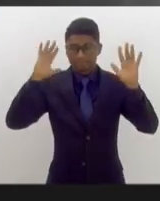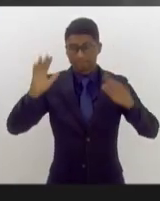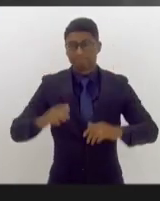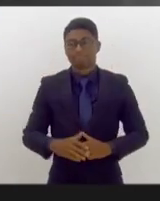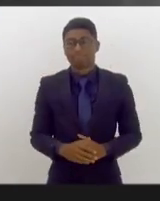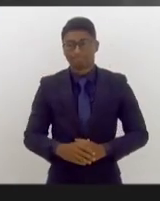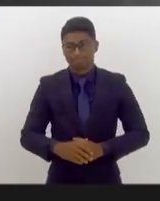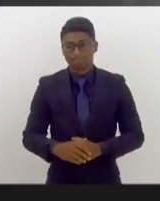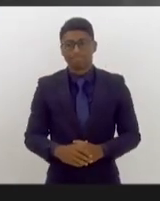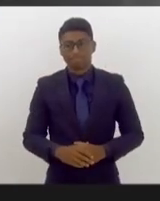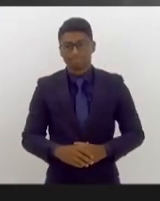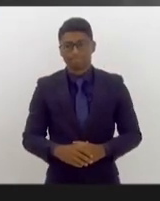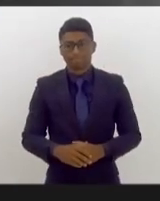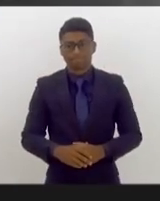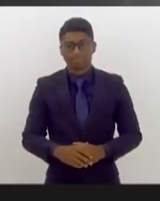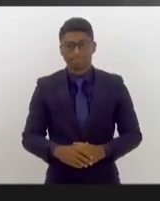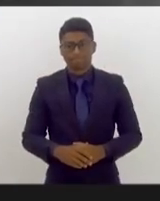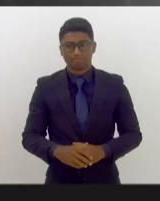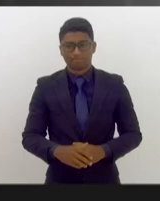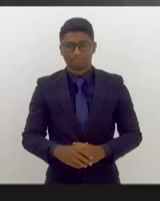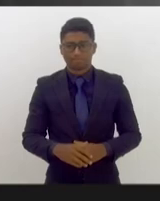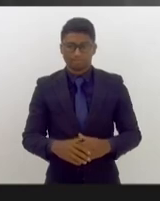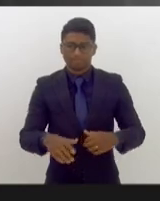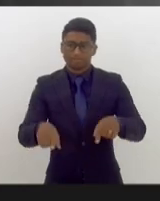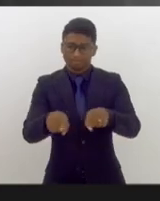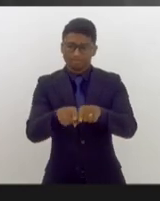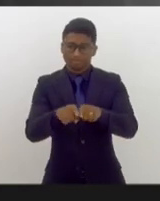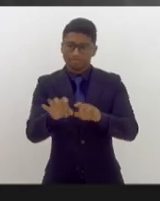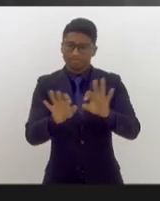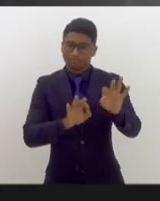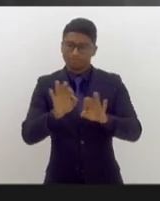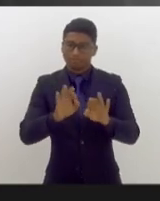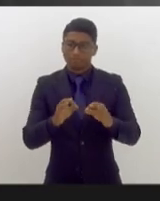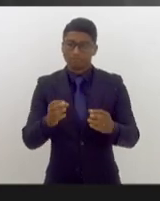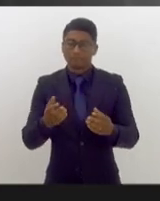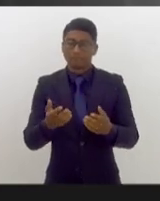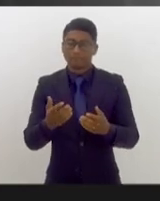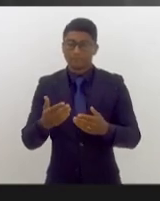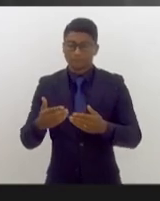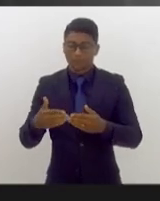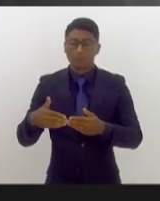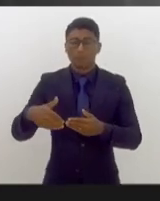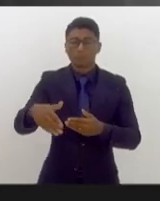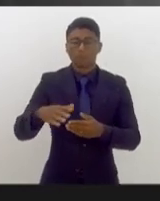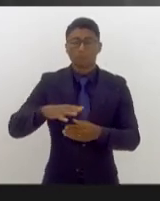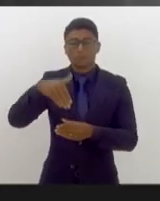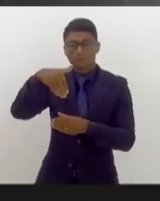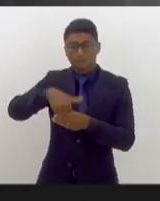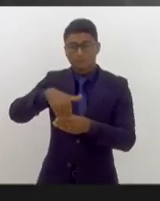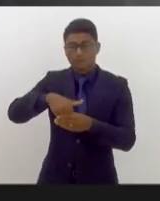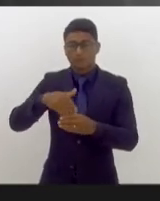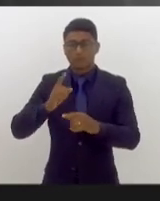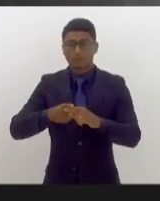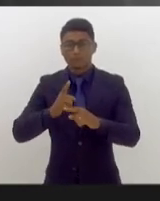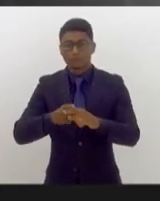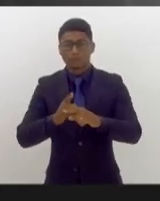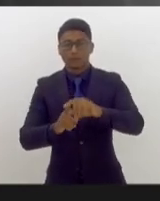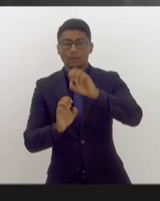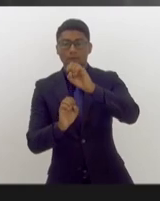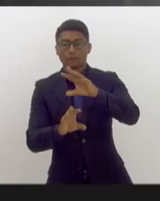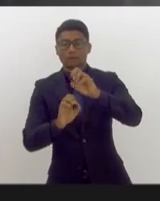fato, colocar o plano para ser votado. Porque a educação estadual, ela não pode